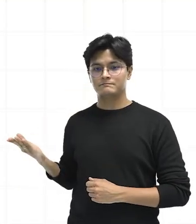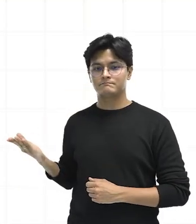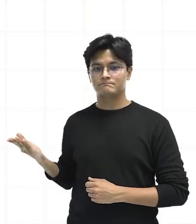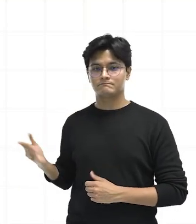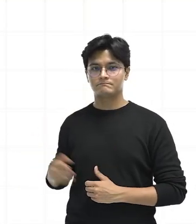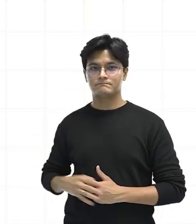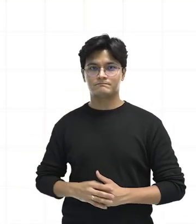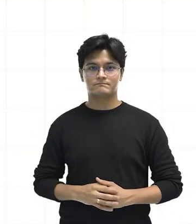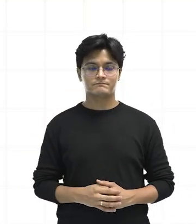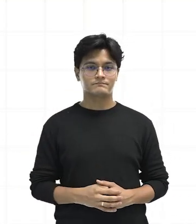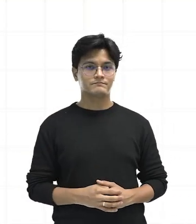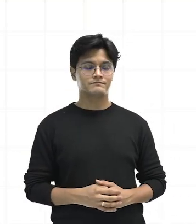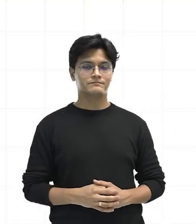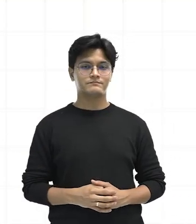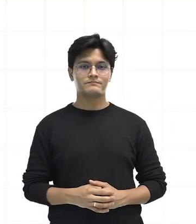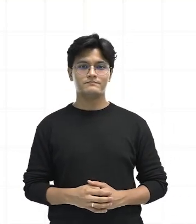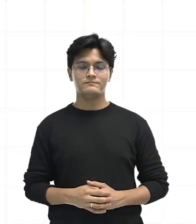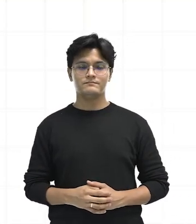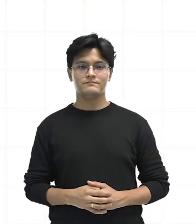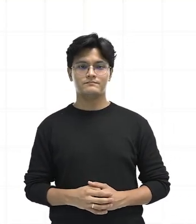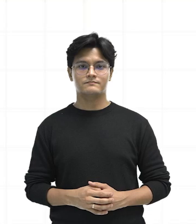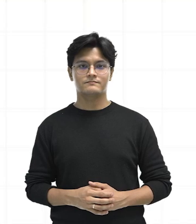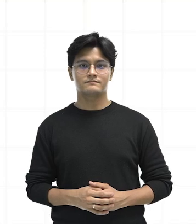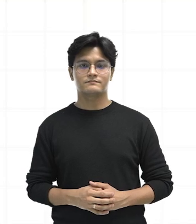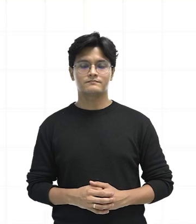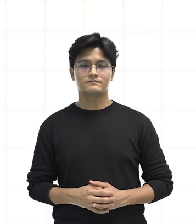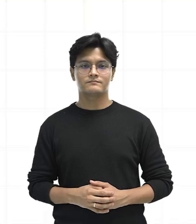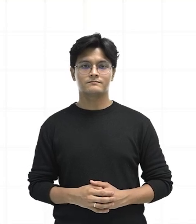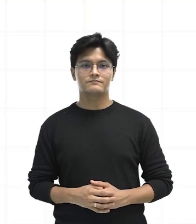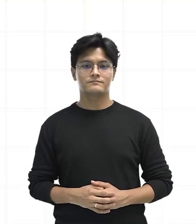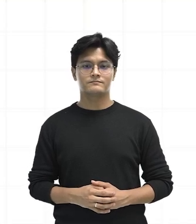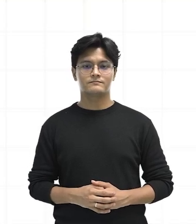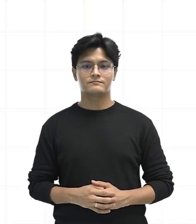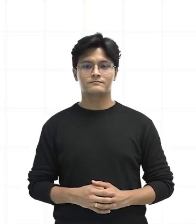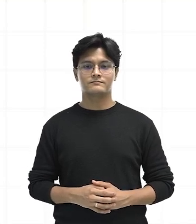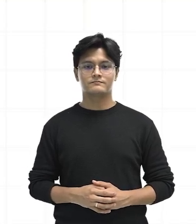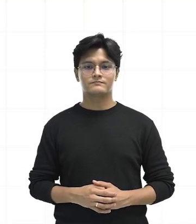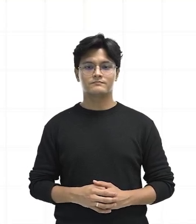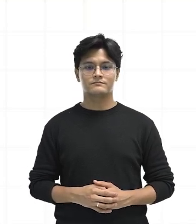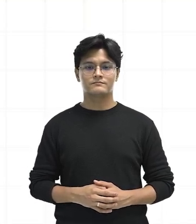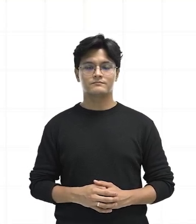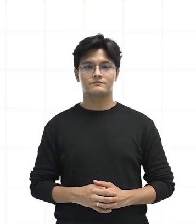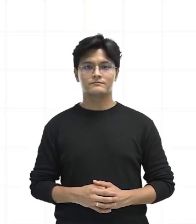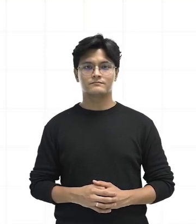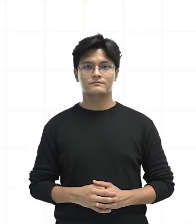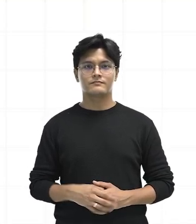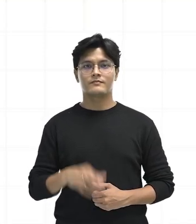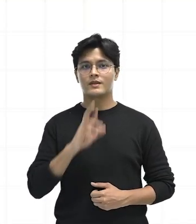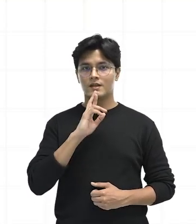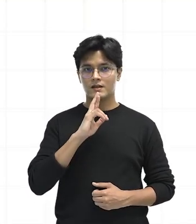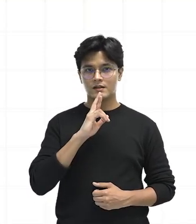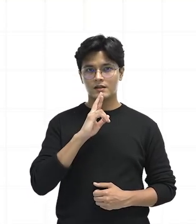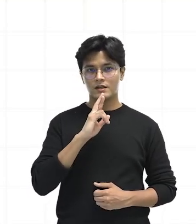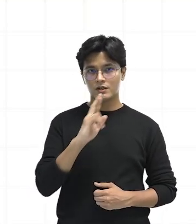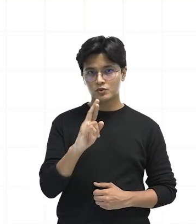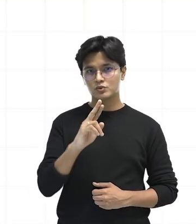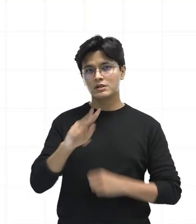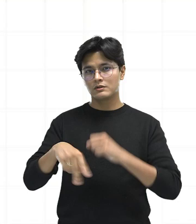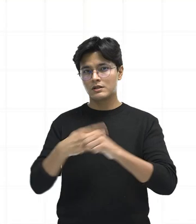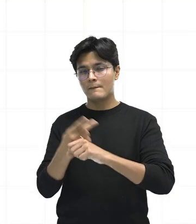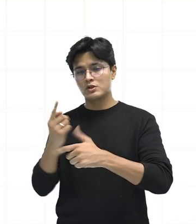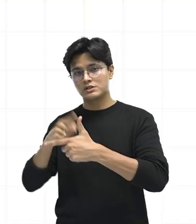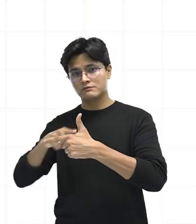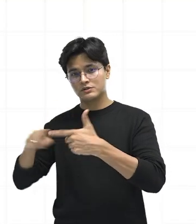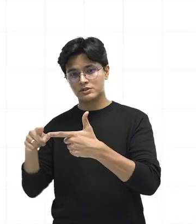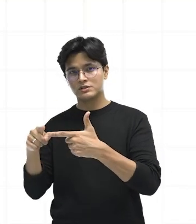Nós teremos o resultado e esse resultado nós iremos dividir por 7. Por 7 não, perdão, por 5, né? Então vai